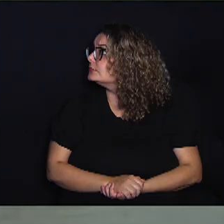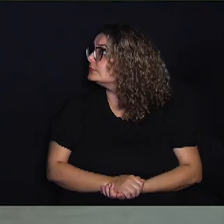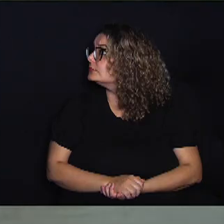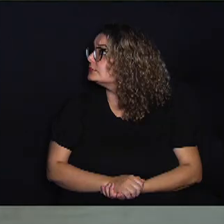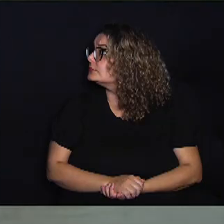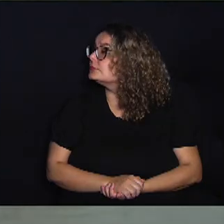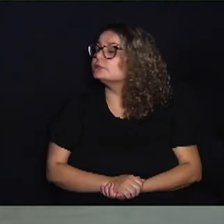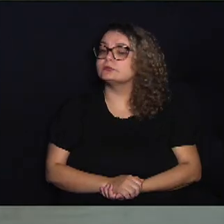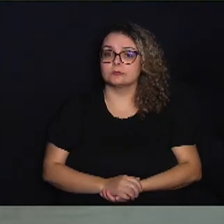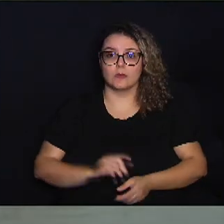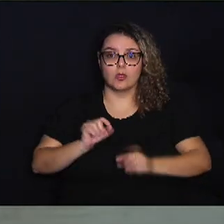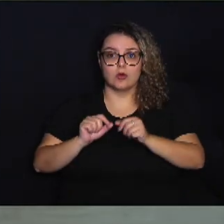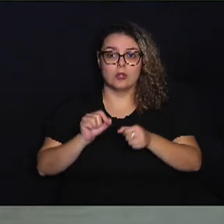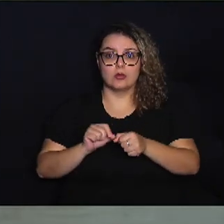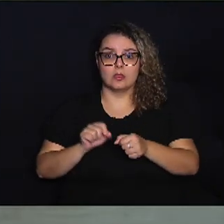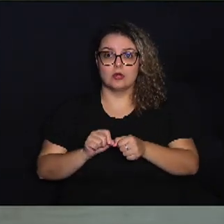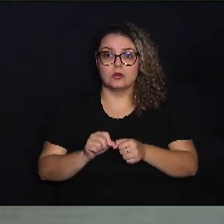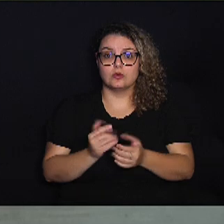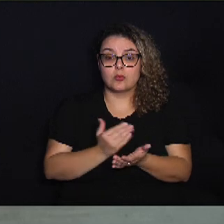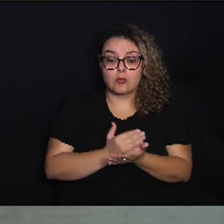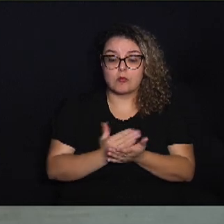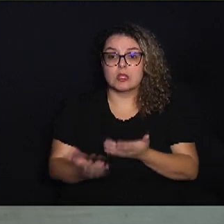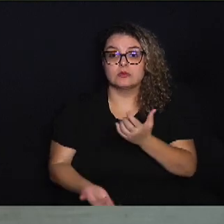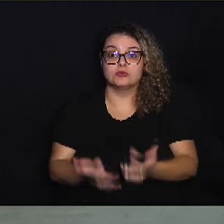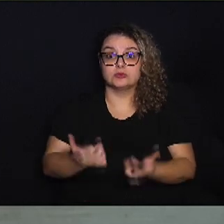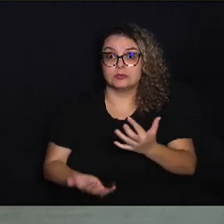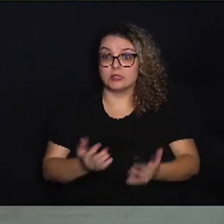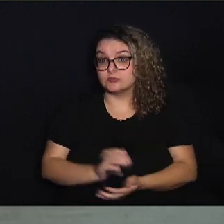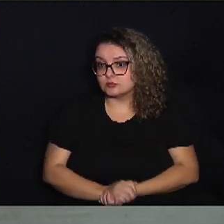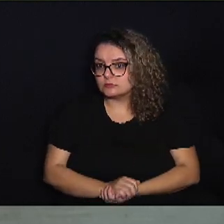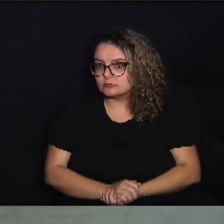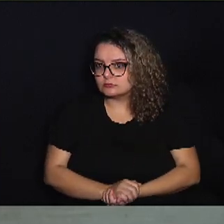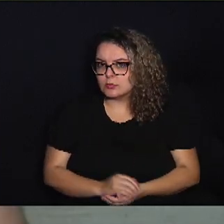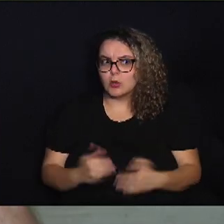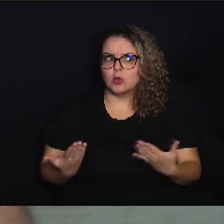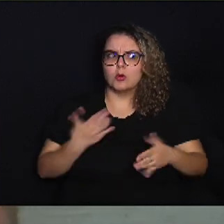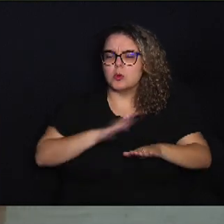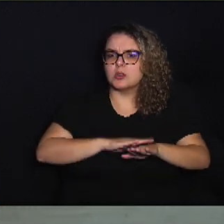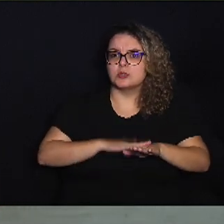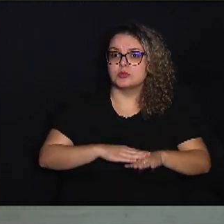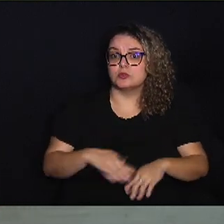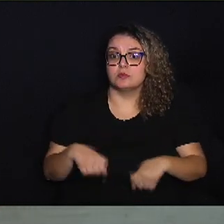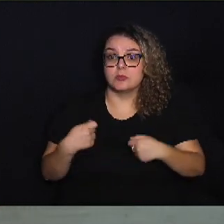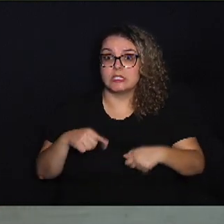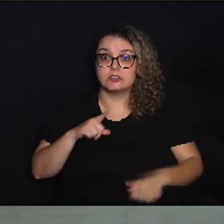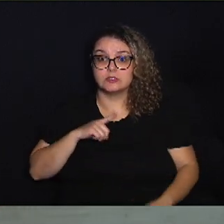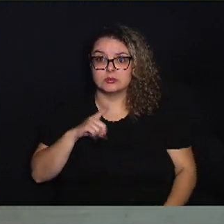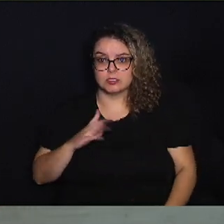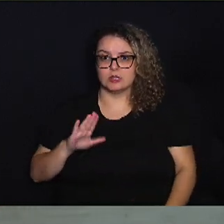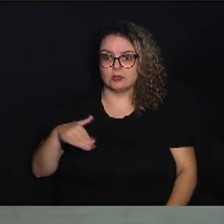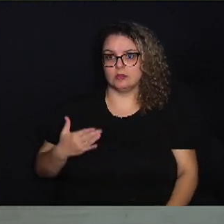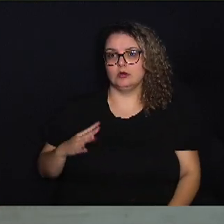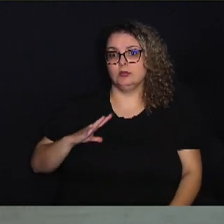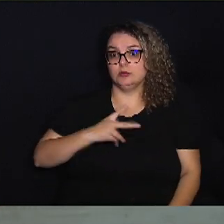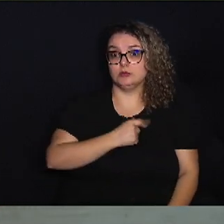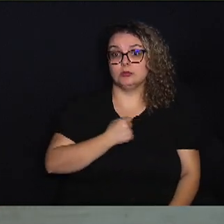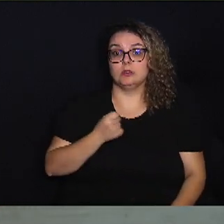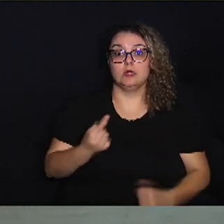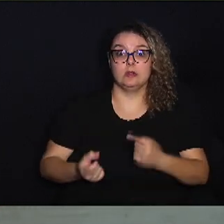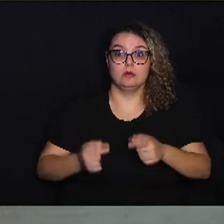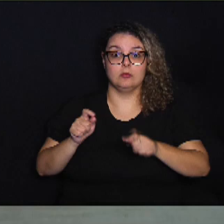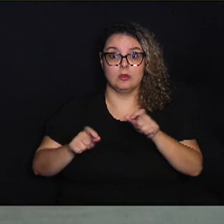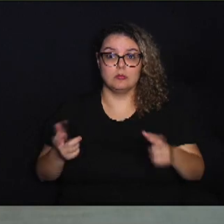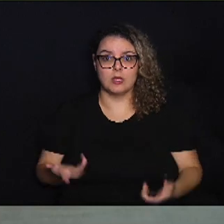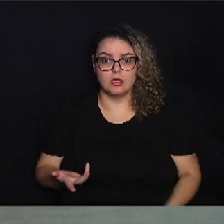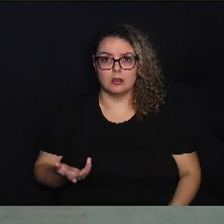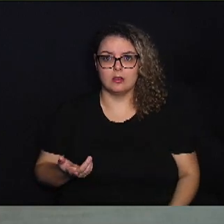O que fazer num princípio de incêndio? Que atitude eu devo tomar quando eu precisar socorrer alguém? O